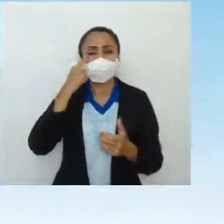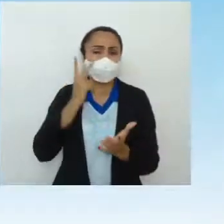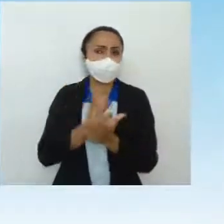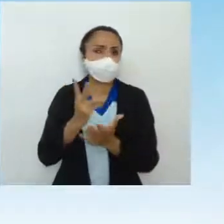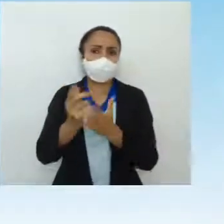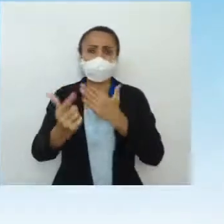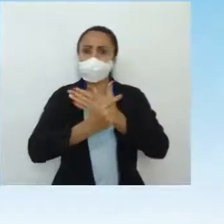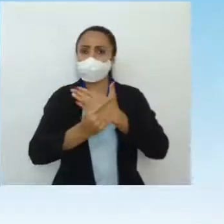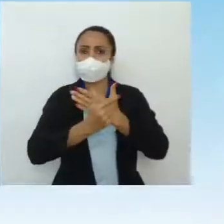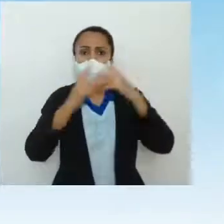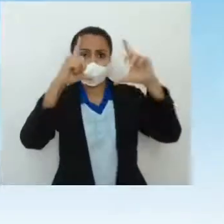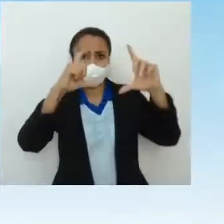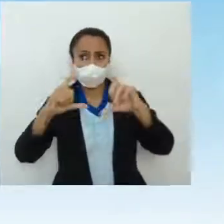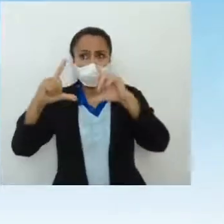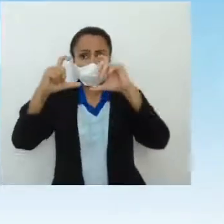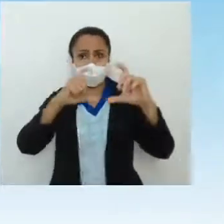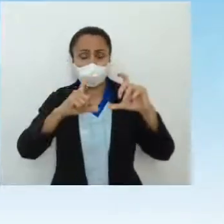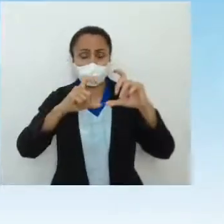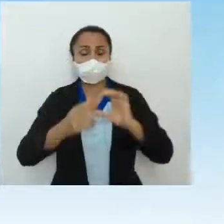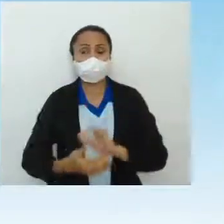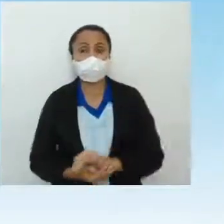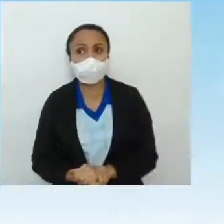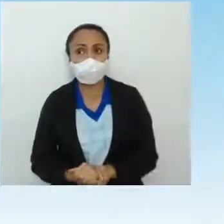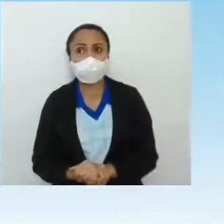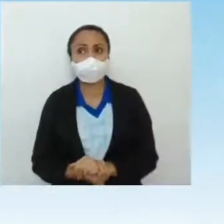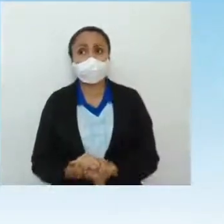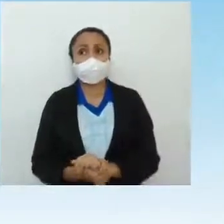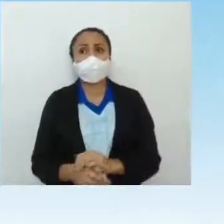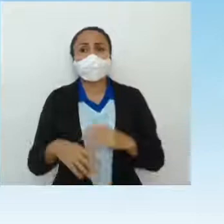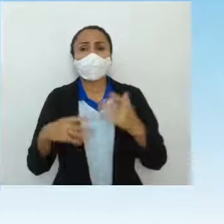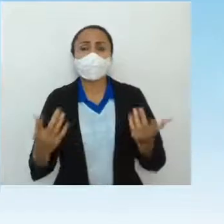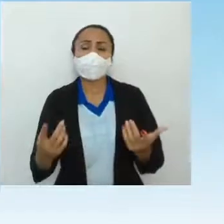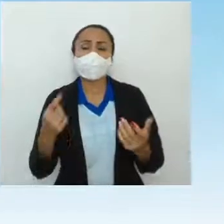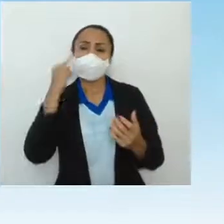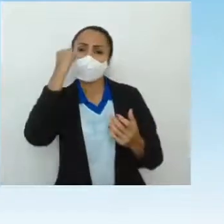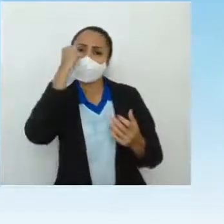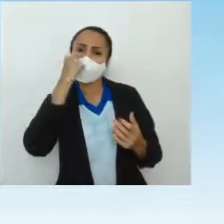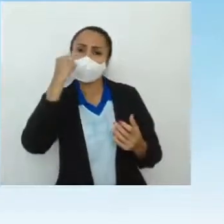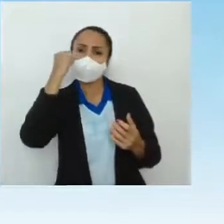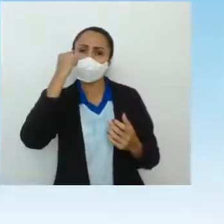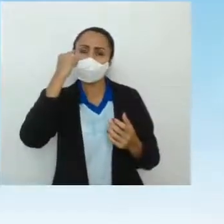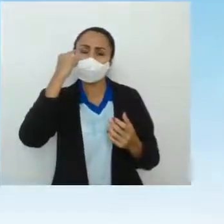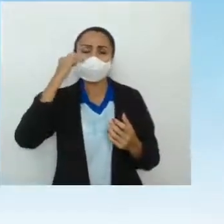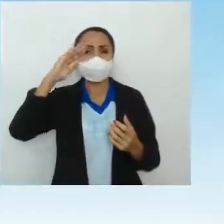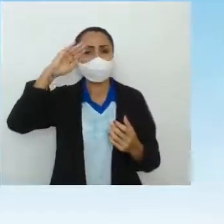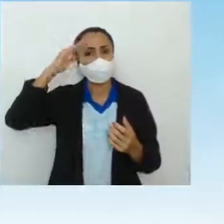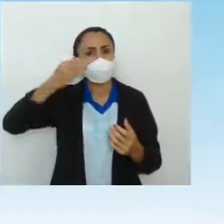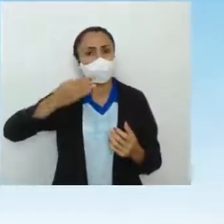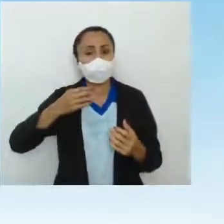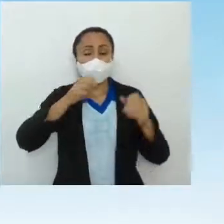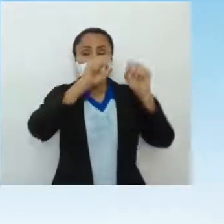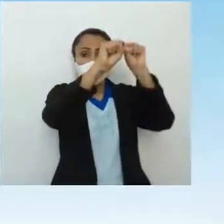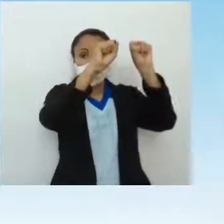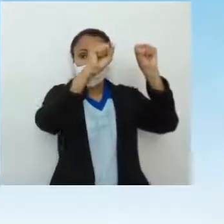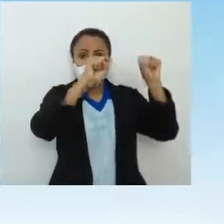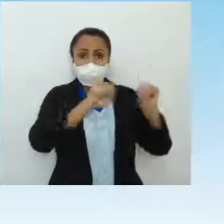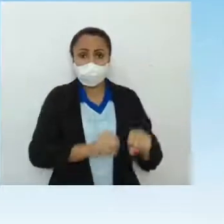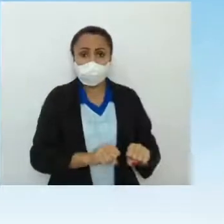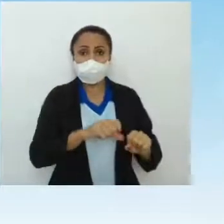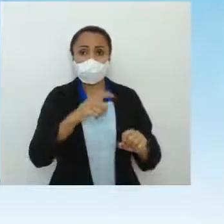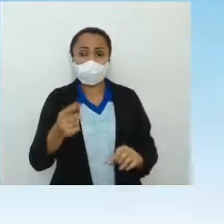câmera. A objetiva, que é o cristalino, que é formada por um sistema de lentes, quando se fala